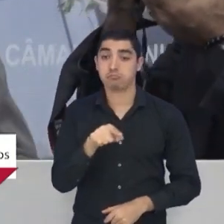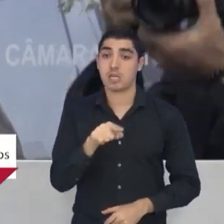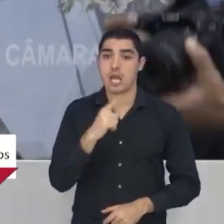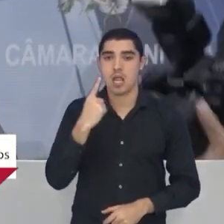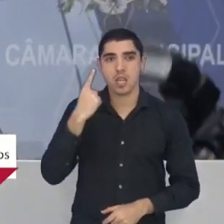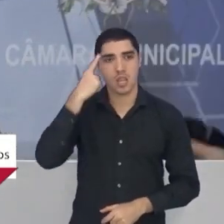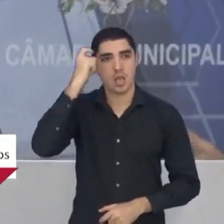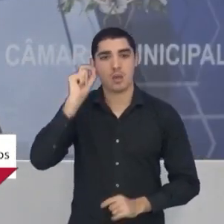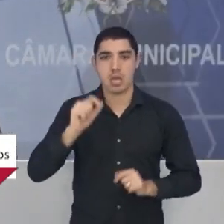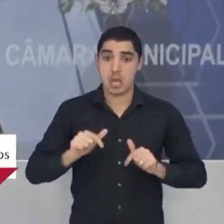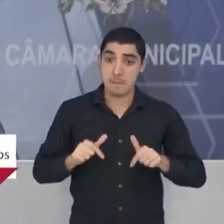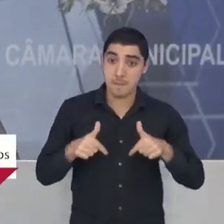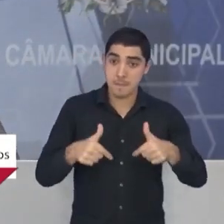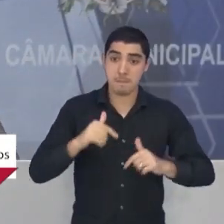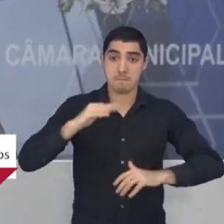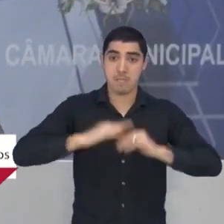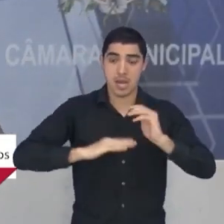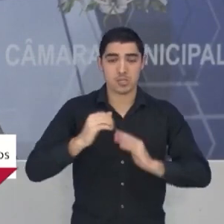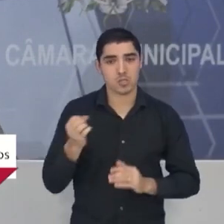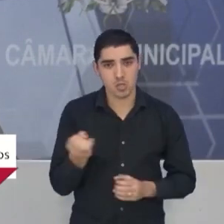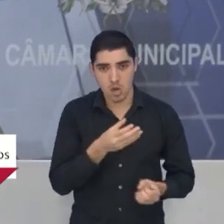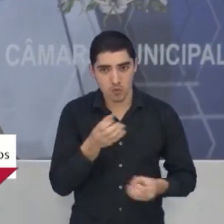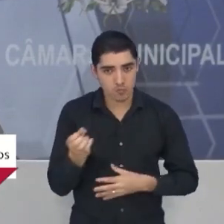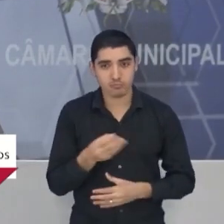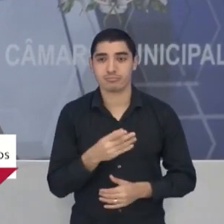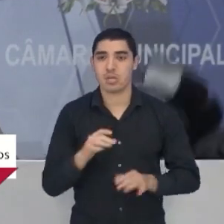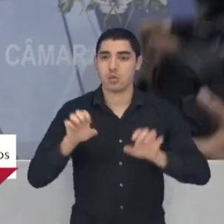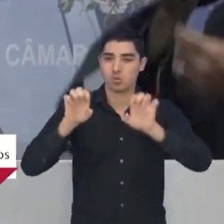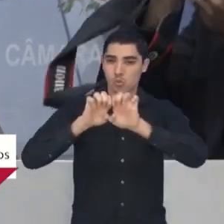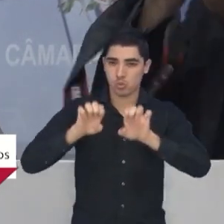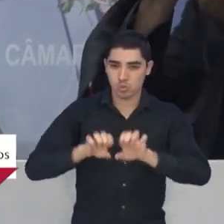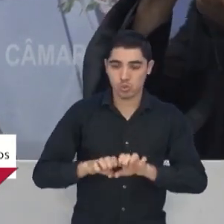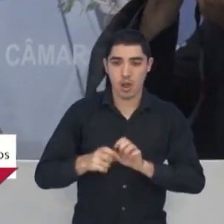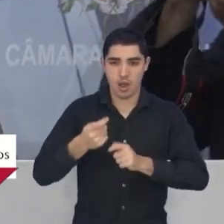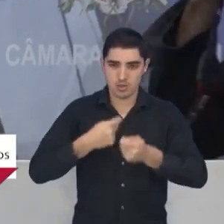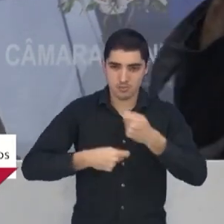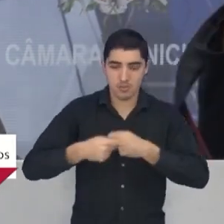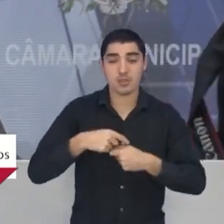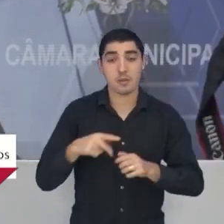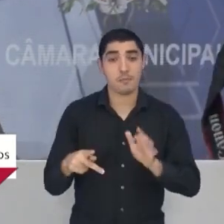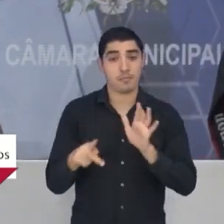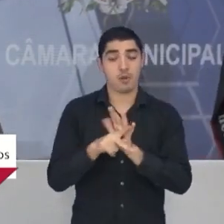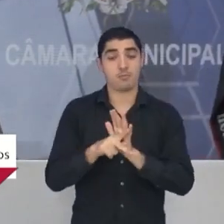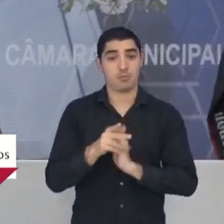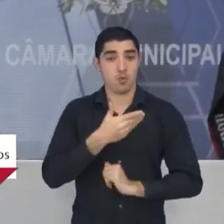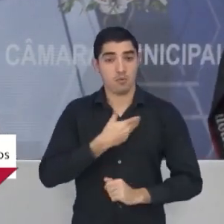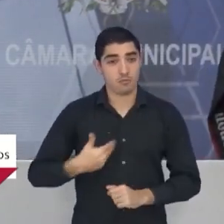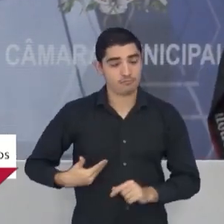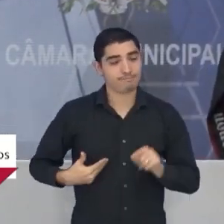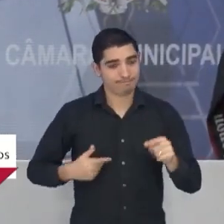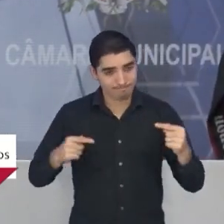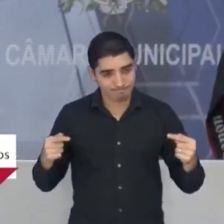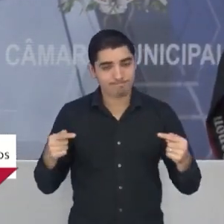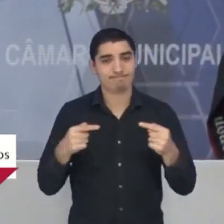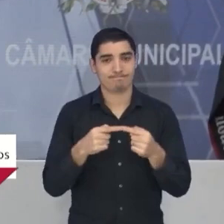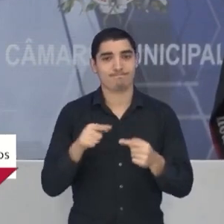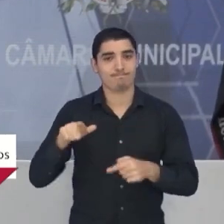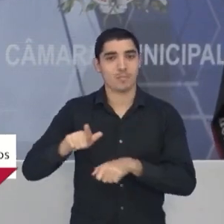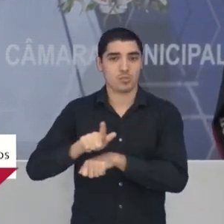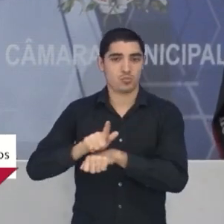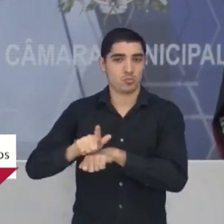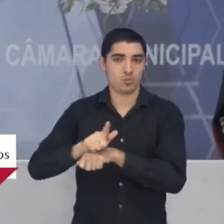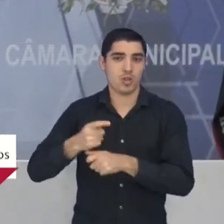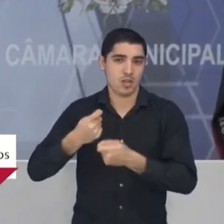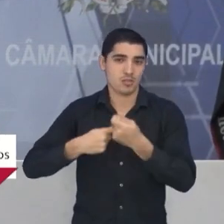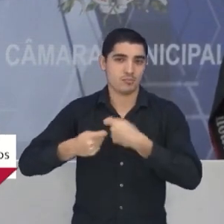de regras Claras de estrutura administrativa que falam sobre governança isso é atribuição do gestor as